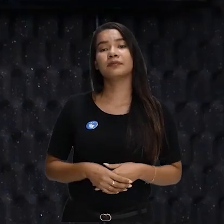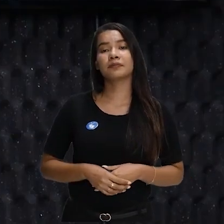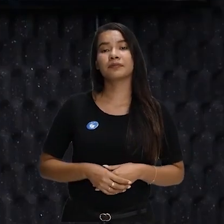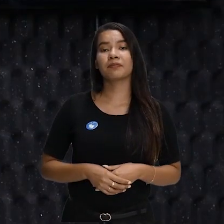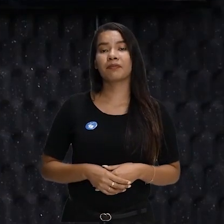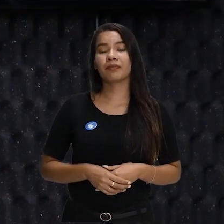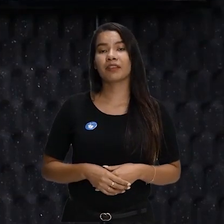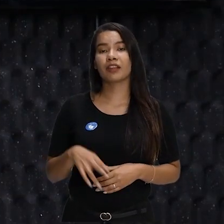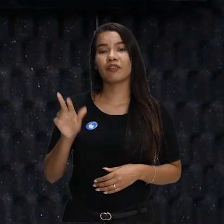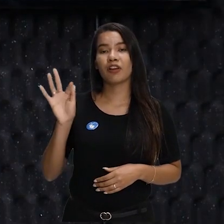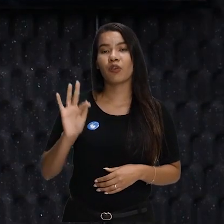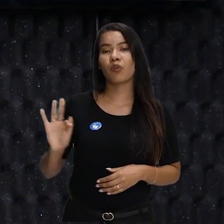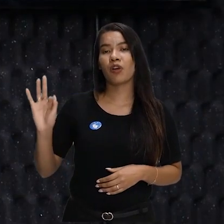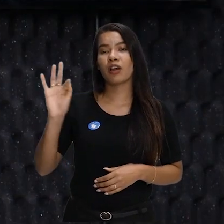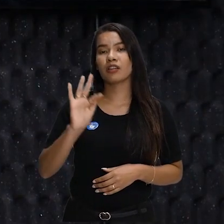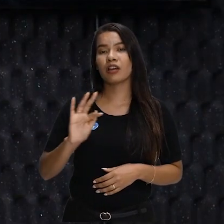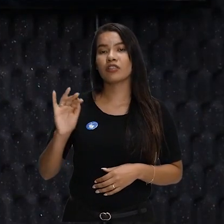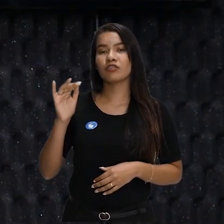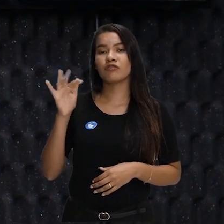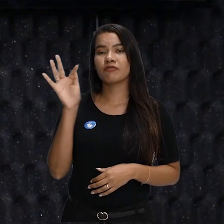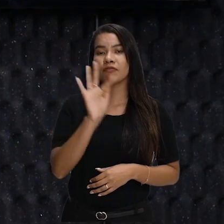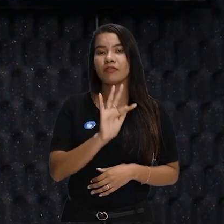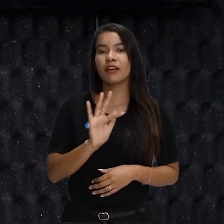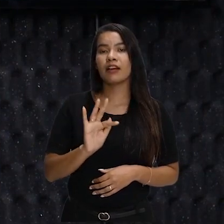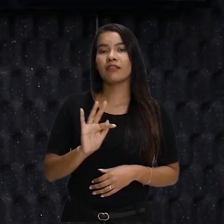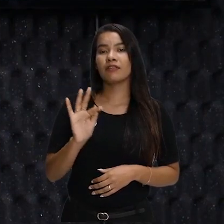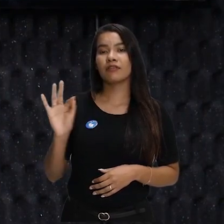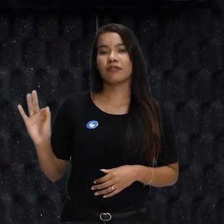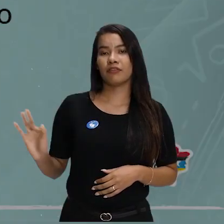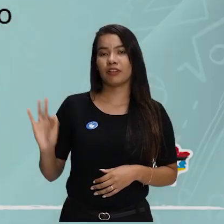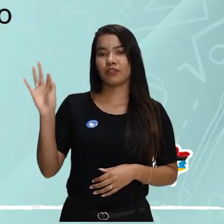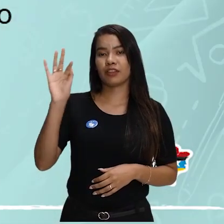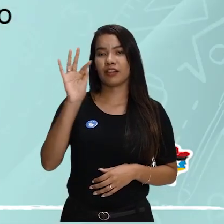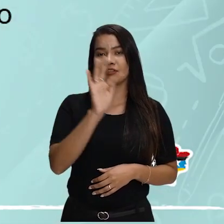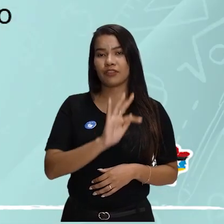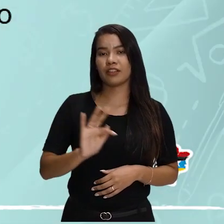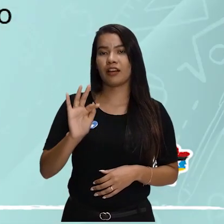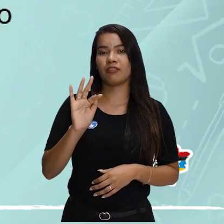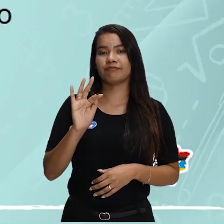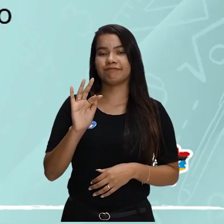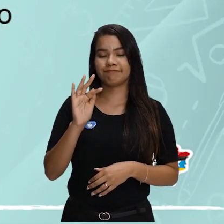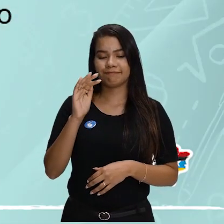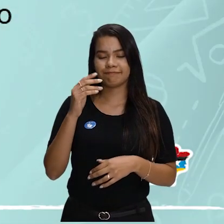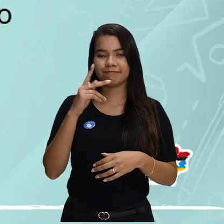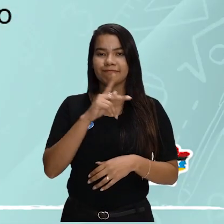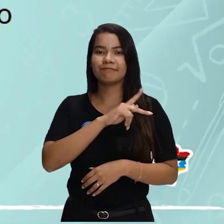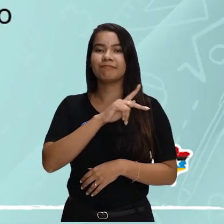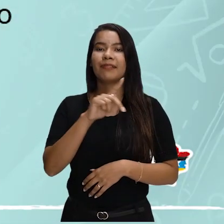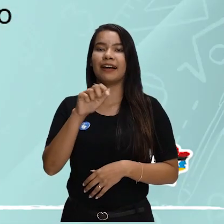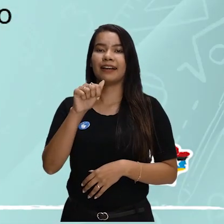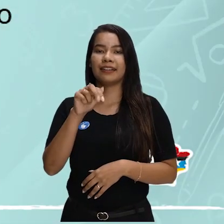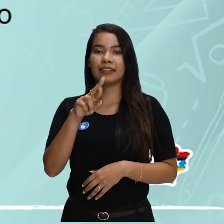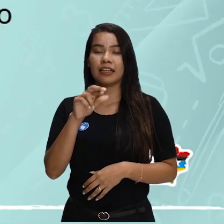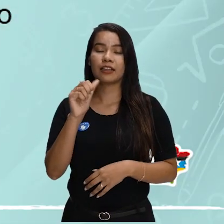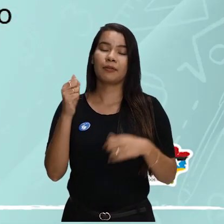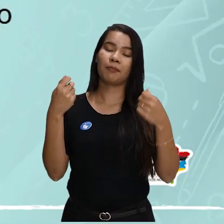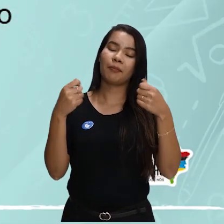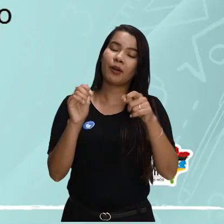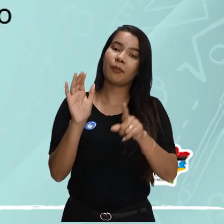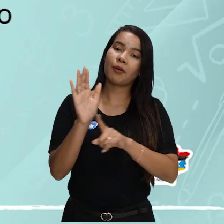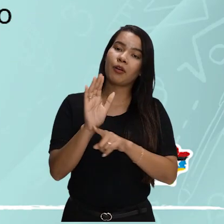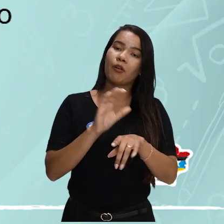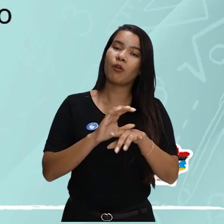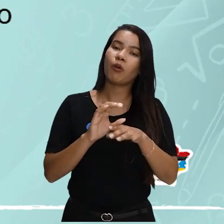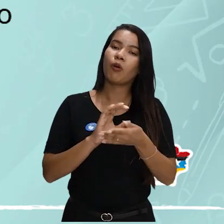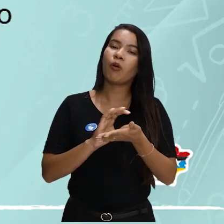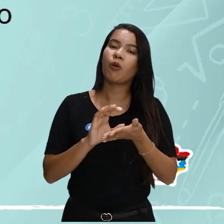que essas questões elas podem aparecer em cursos, podem aparecer em vestibulares e vem